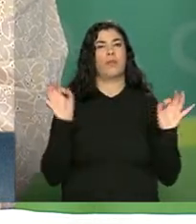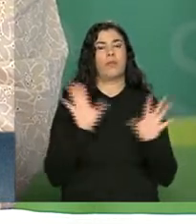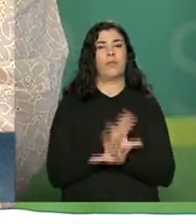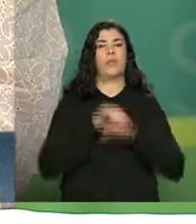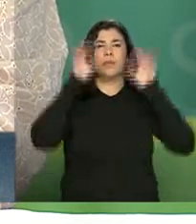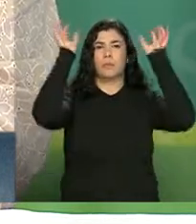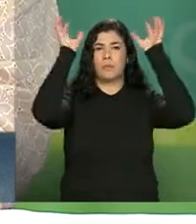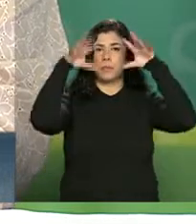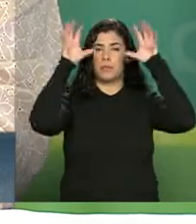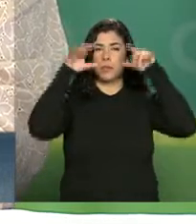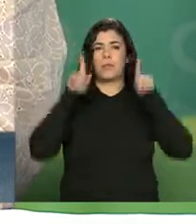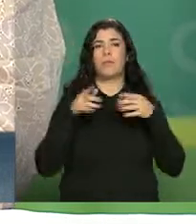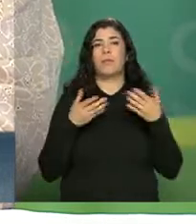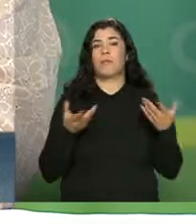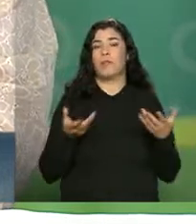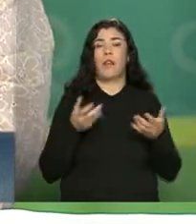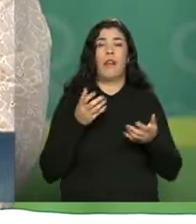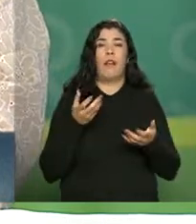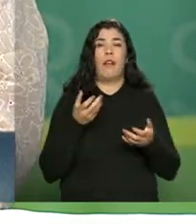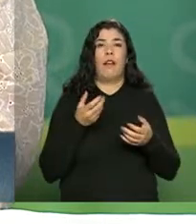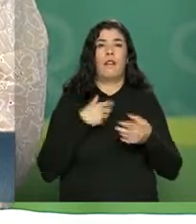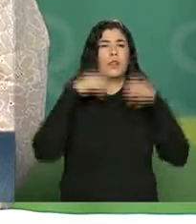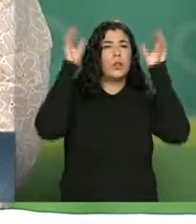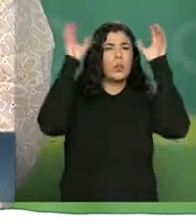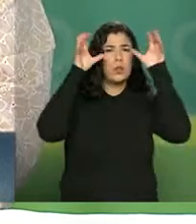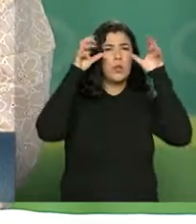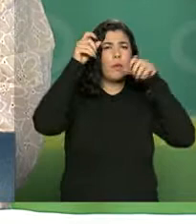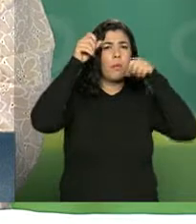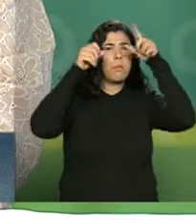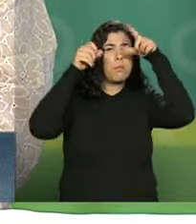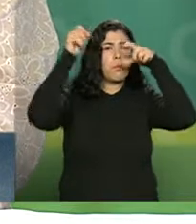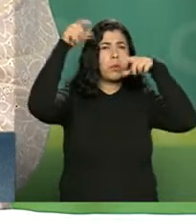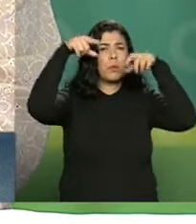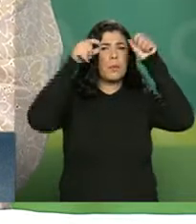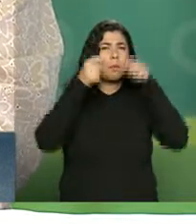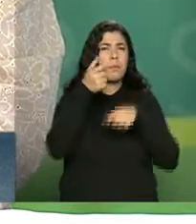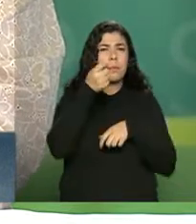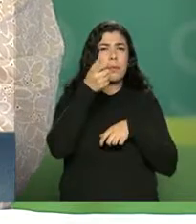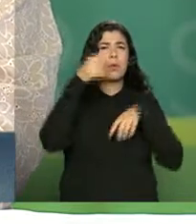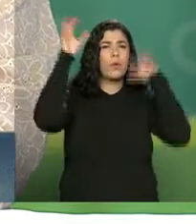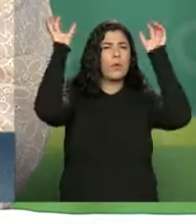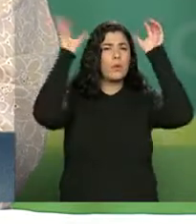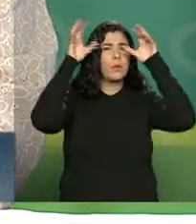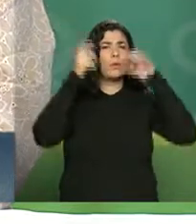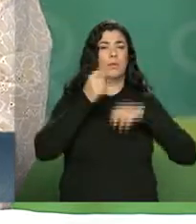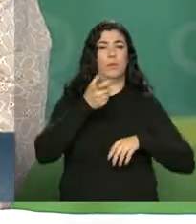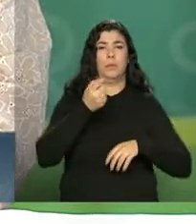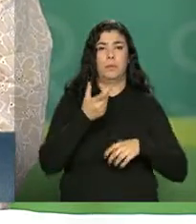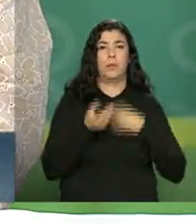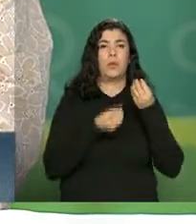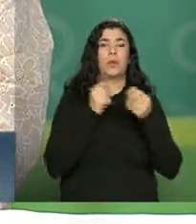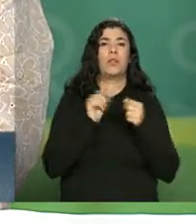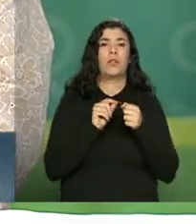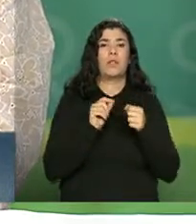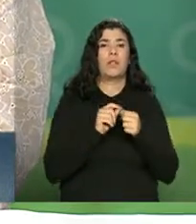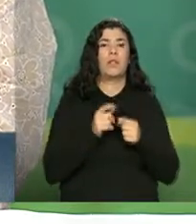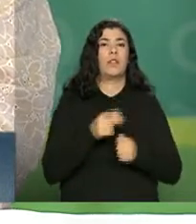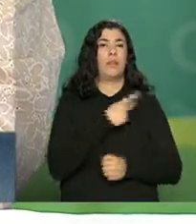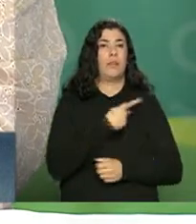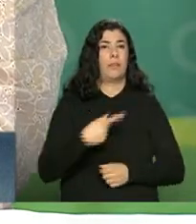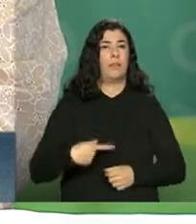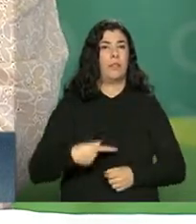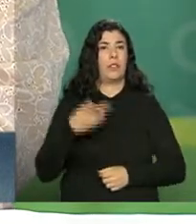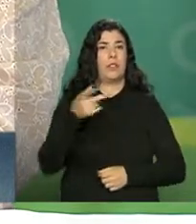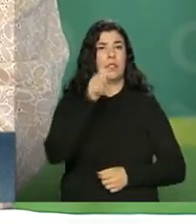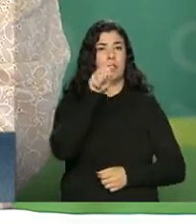ou Nobre e não quer dizer que não chova só que e na mínimo tá então apresentando não tá